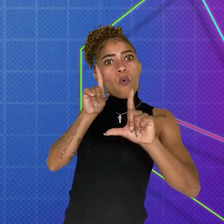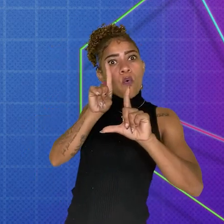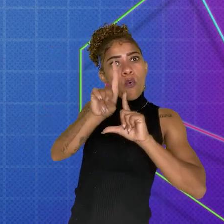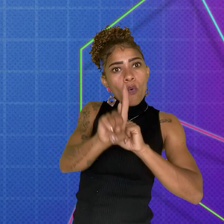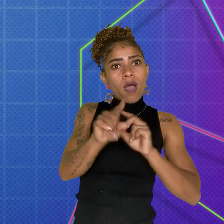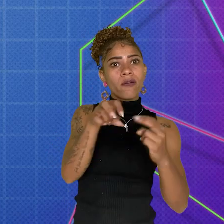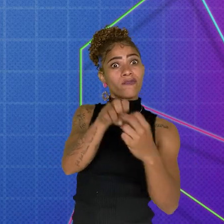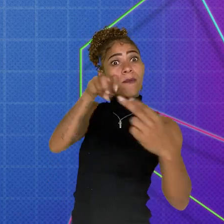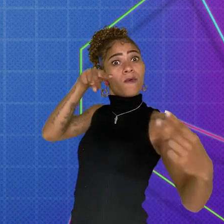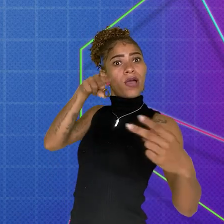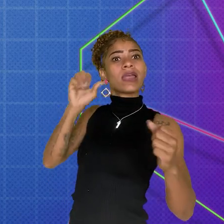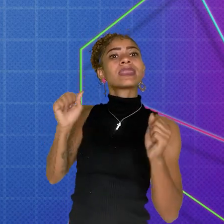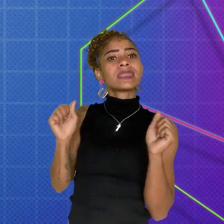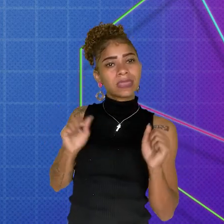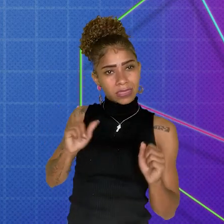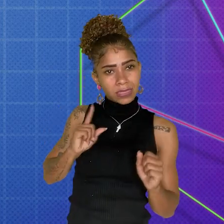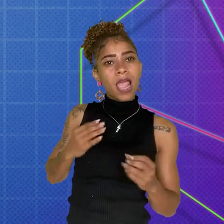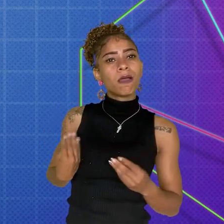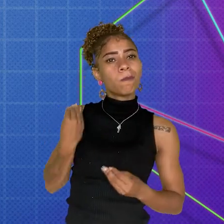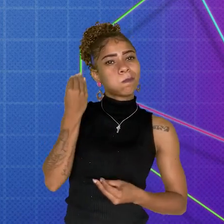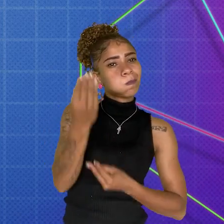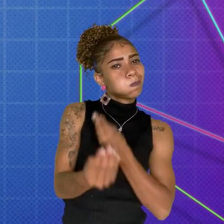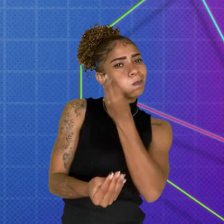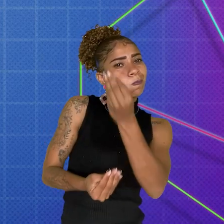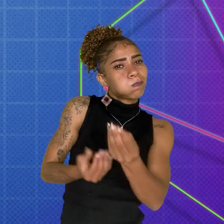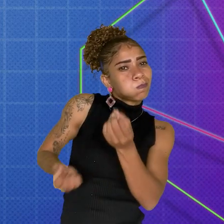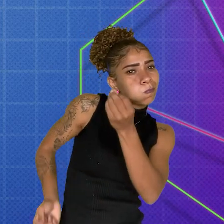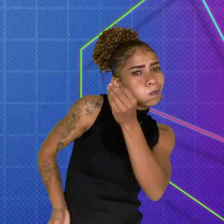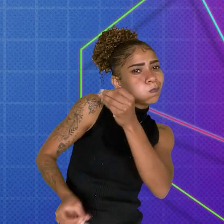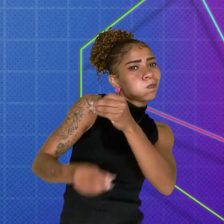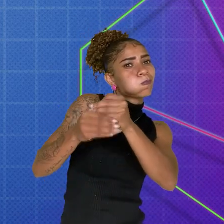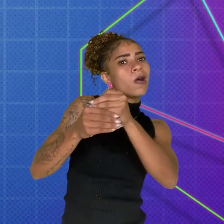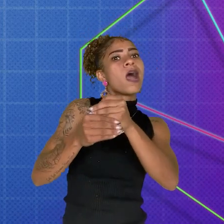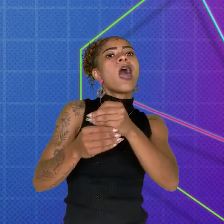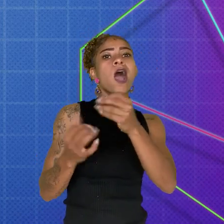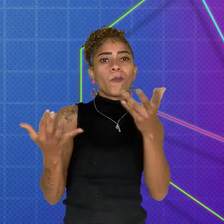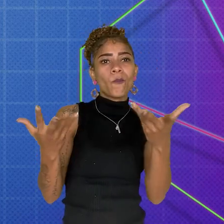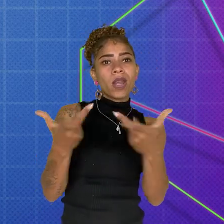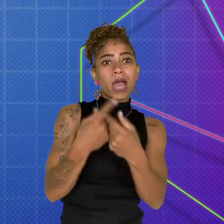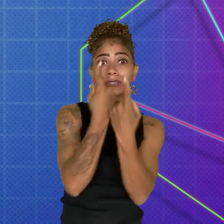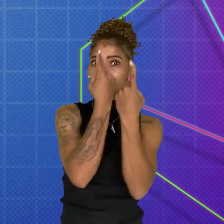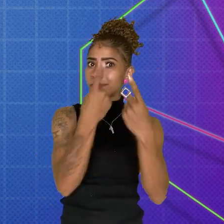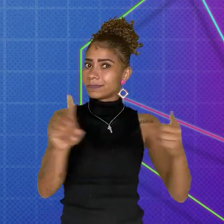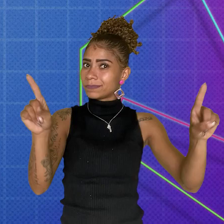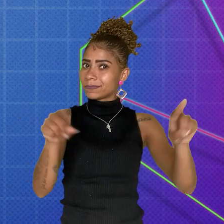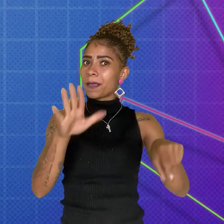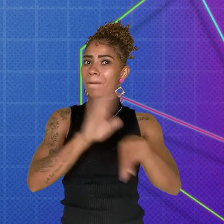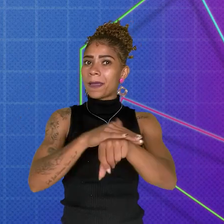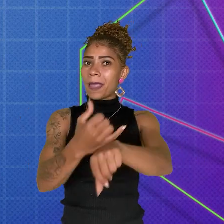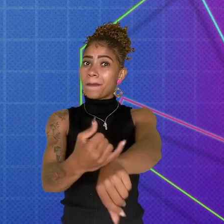muitos compositores famosos têm contribuído para as trilhas sonoras de jogos eletrônicos, elevando a qualidade